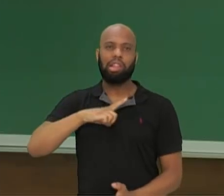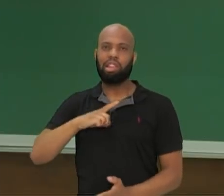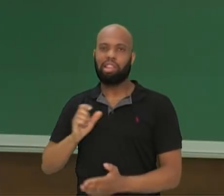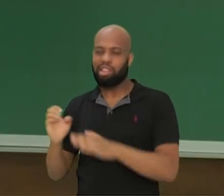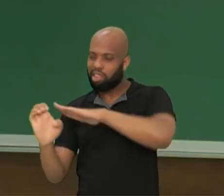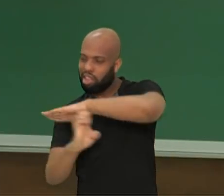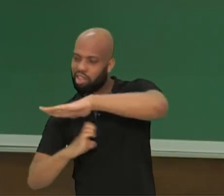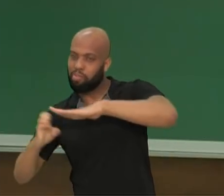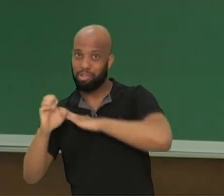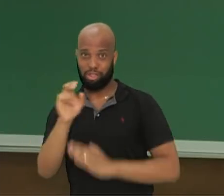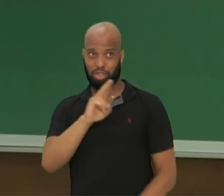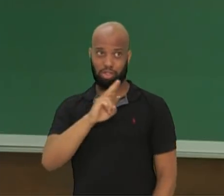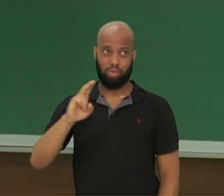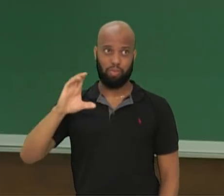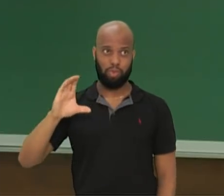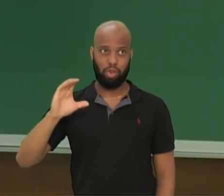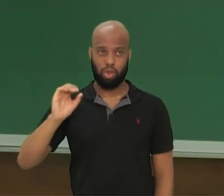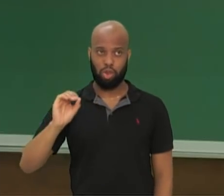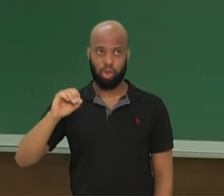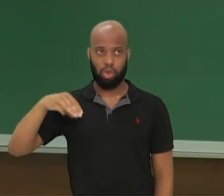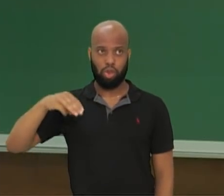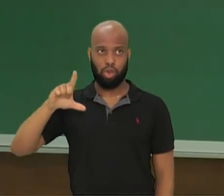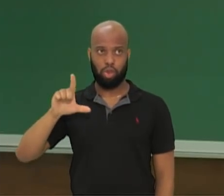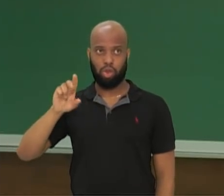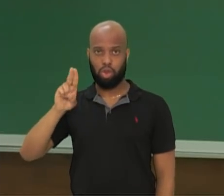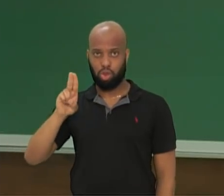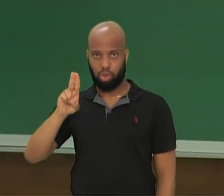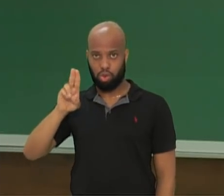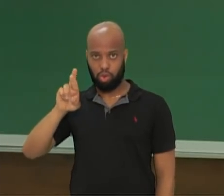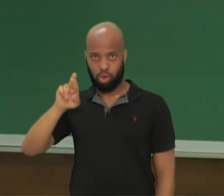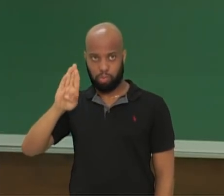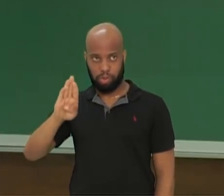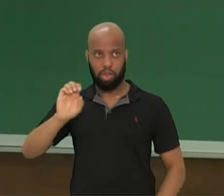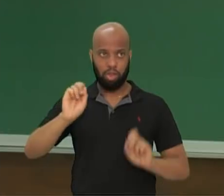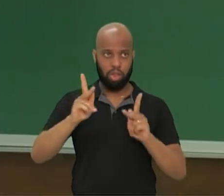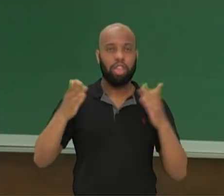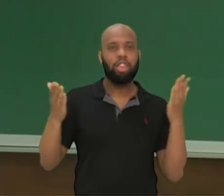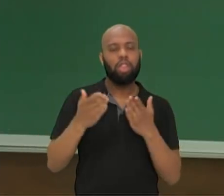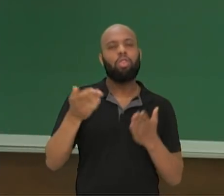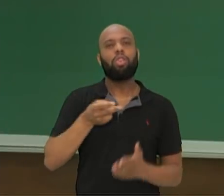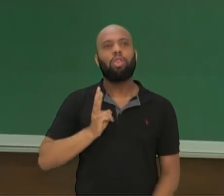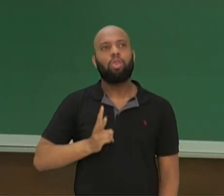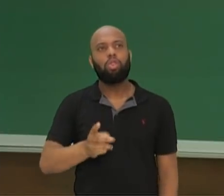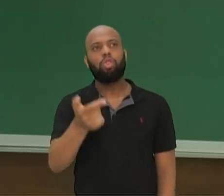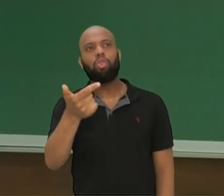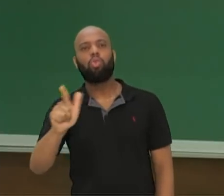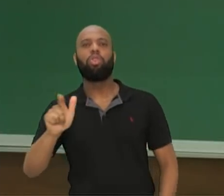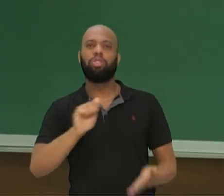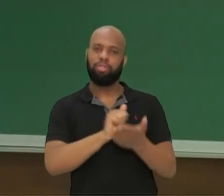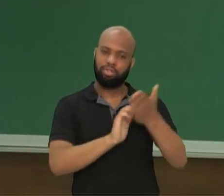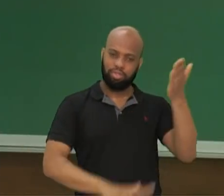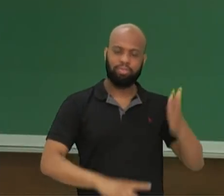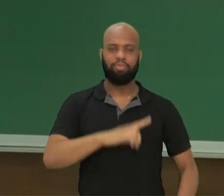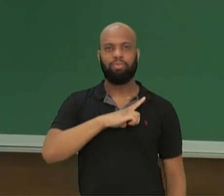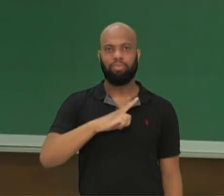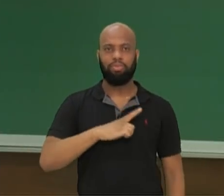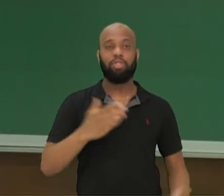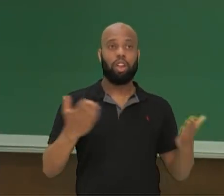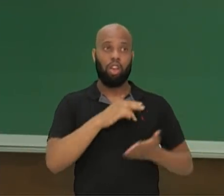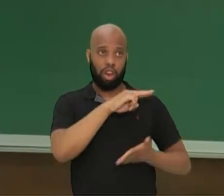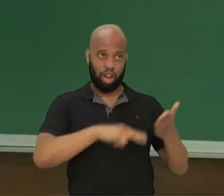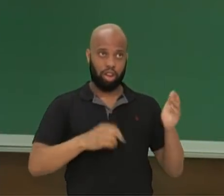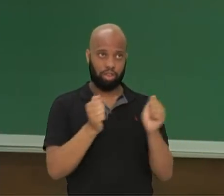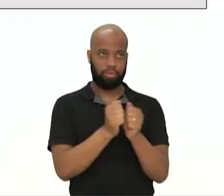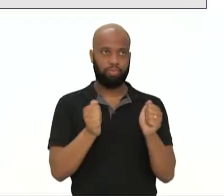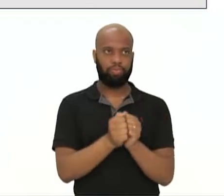é a empresa ali que recolhe os lixos, ok? Vamos para mais uma atividade. Vamos ler